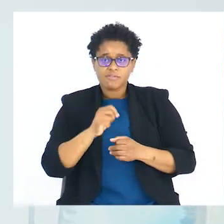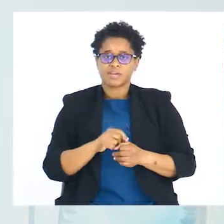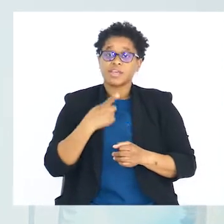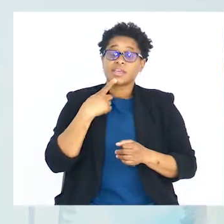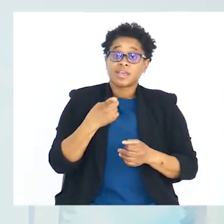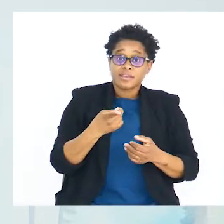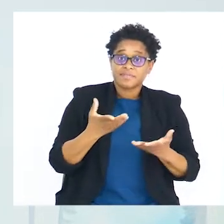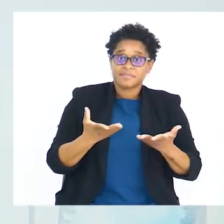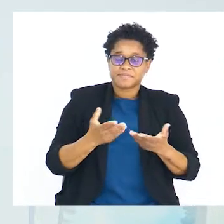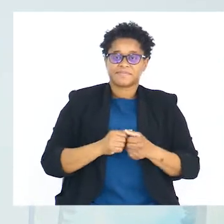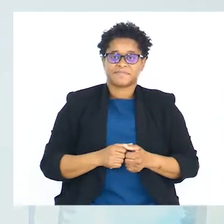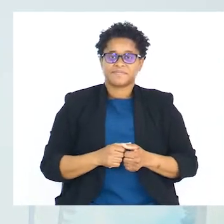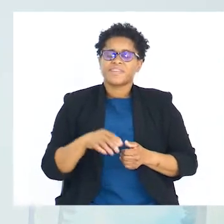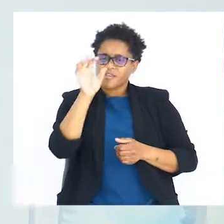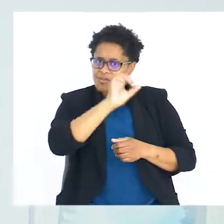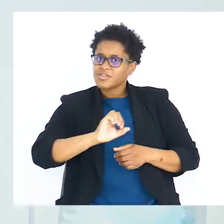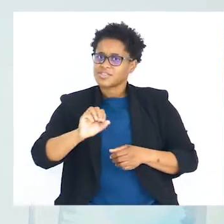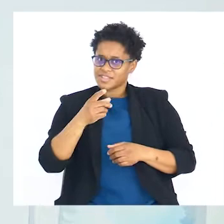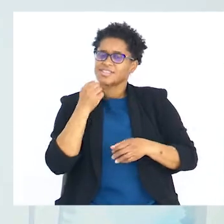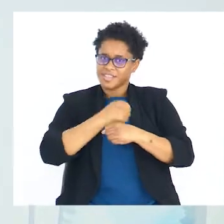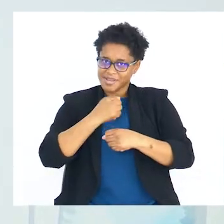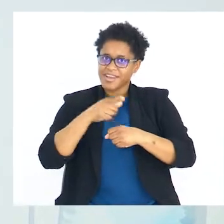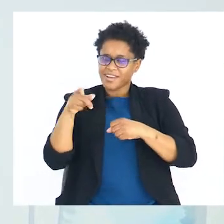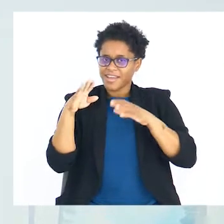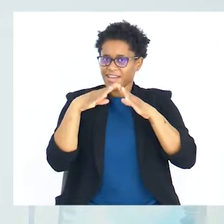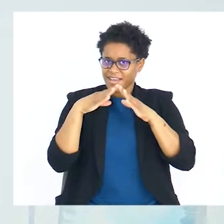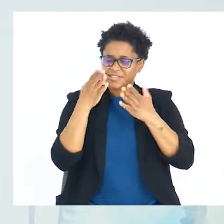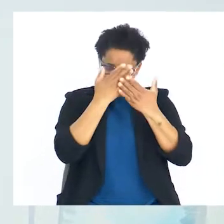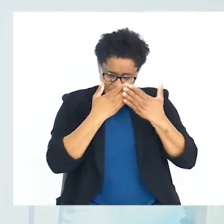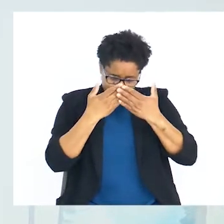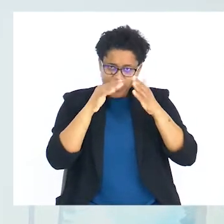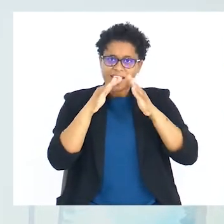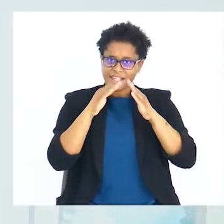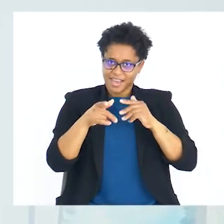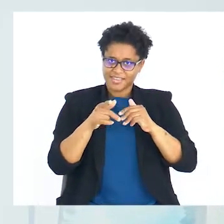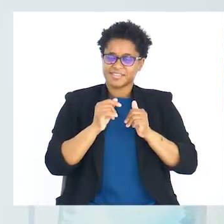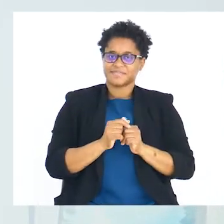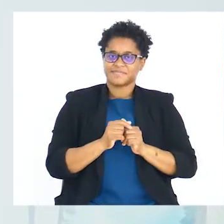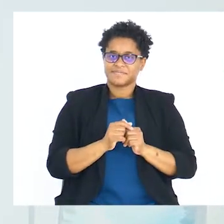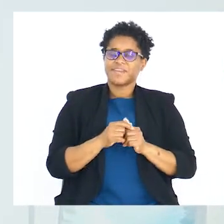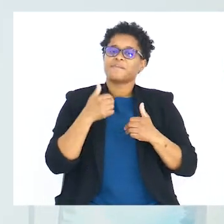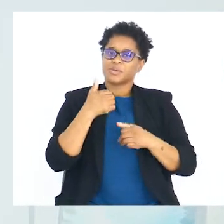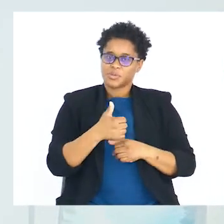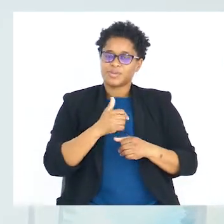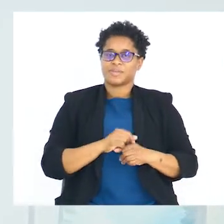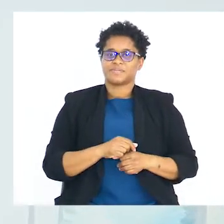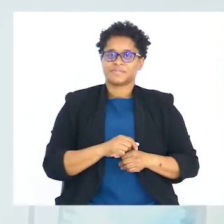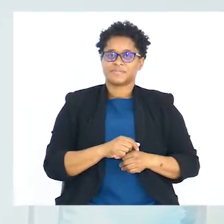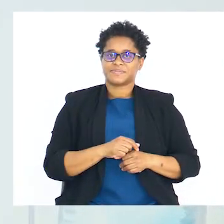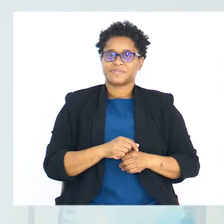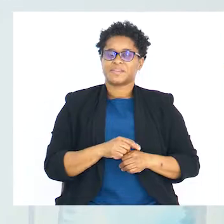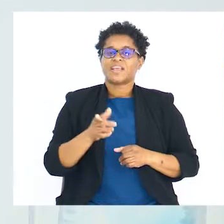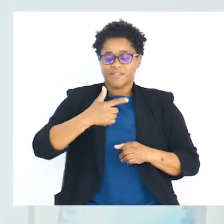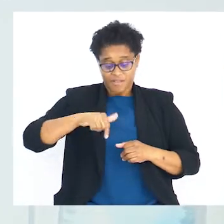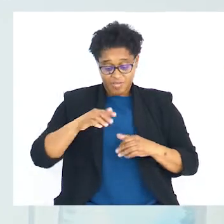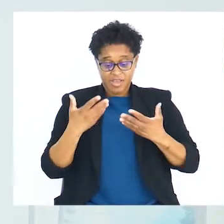aí? Vocês exercitaram em casa? Estudaram em casa? Muito bem.